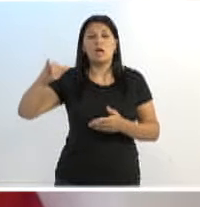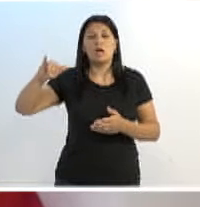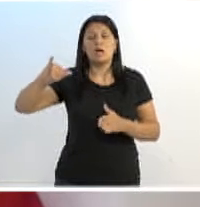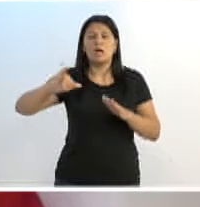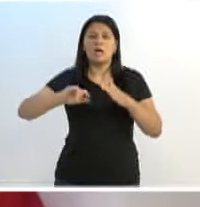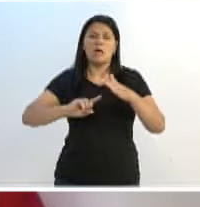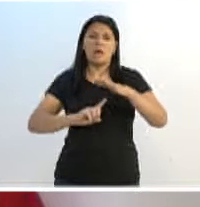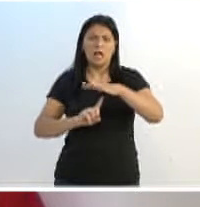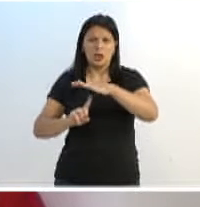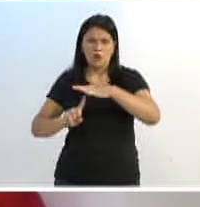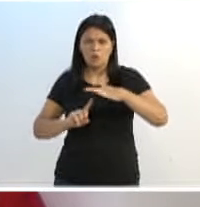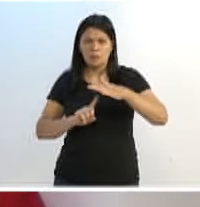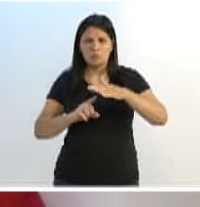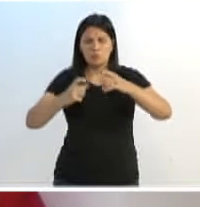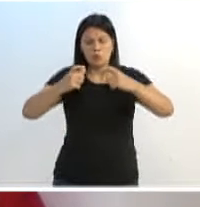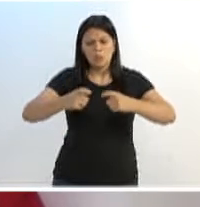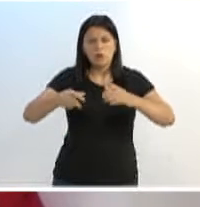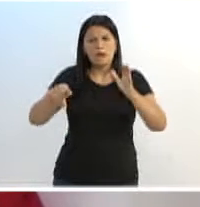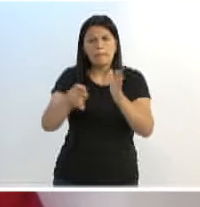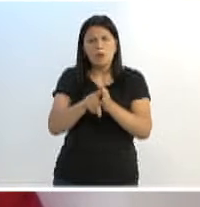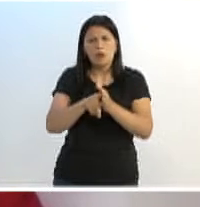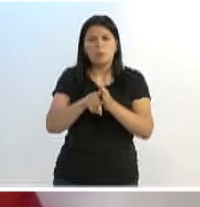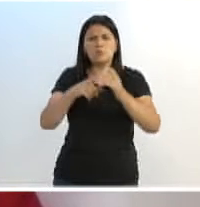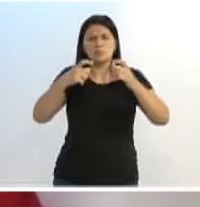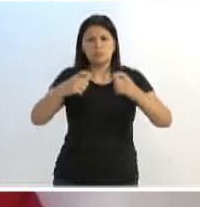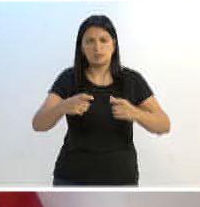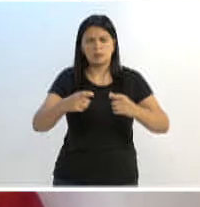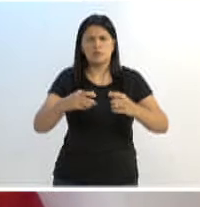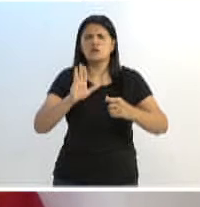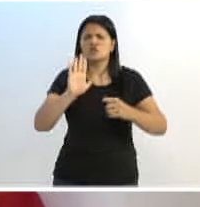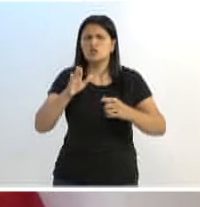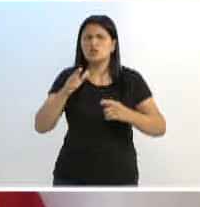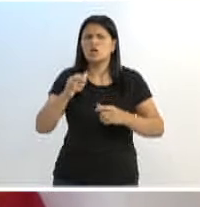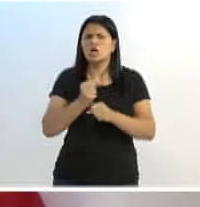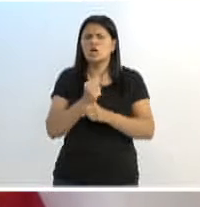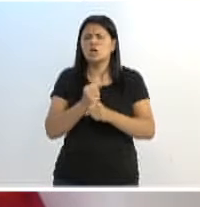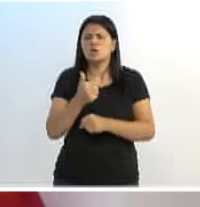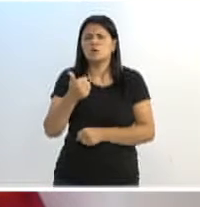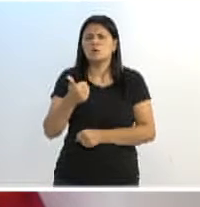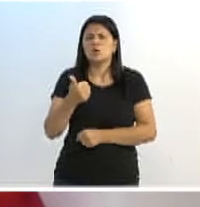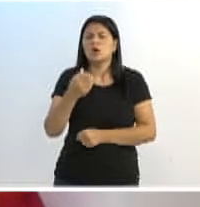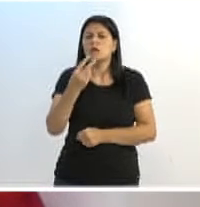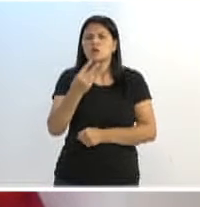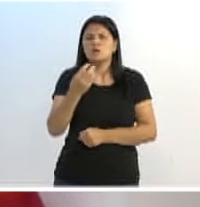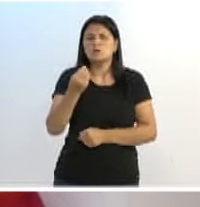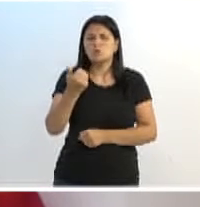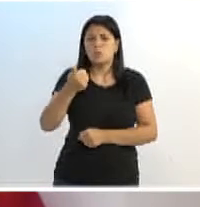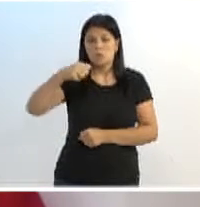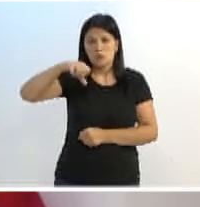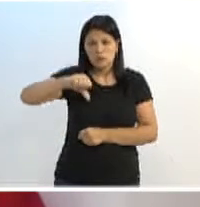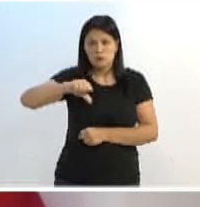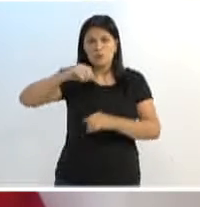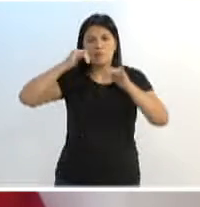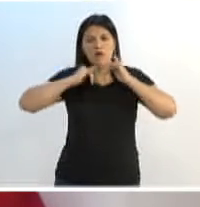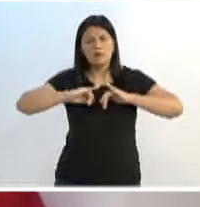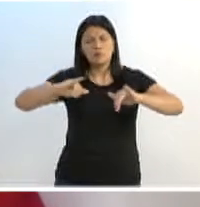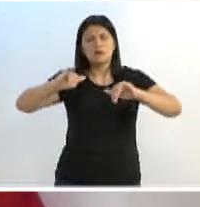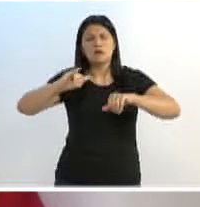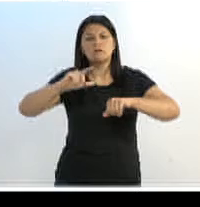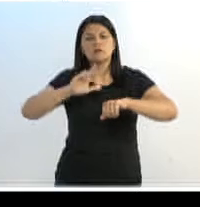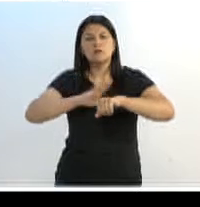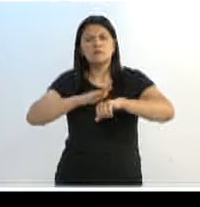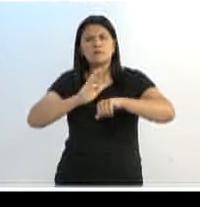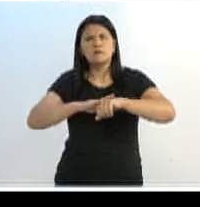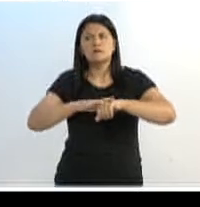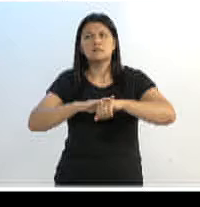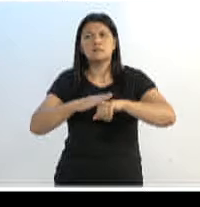fez indicações em 2019, foram anunciados, inclusive na imprensa, presidente, que teríamos a implementação dos ecopontos. Várias